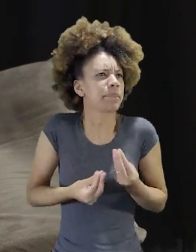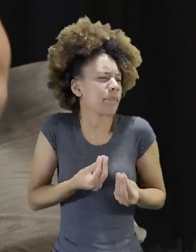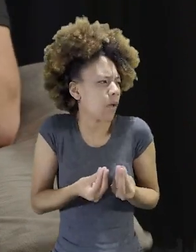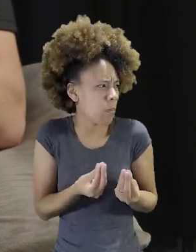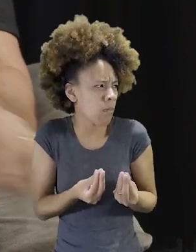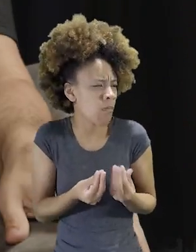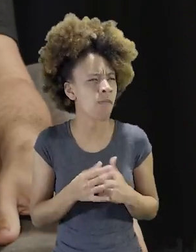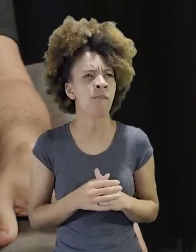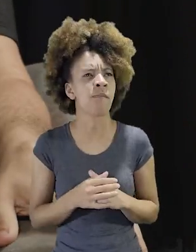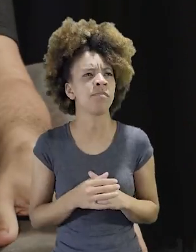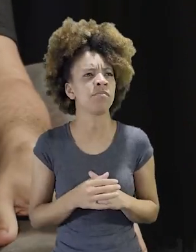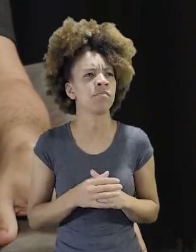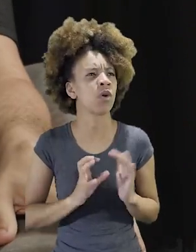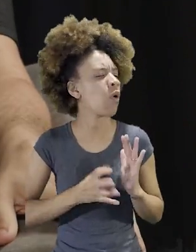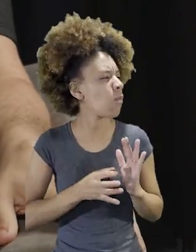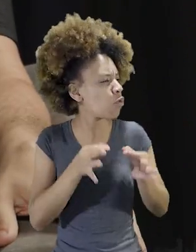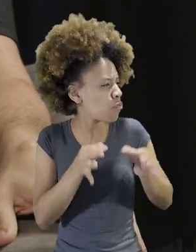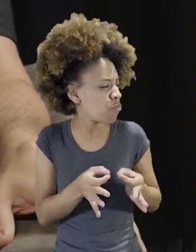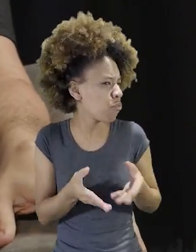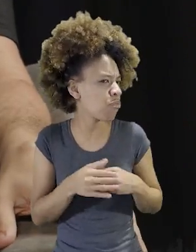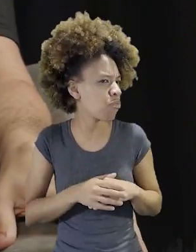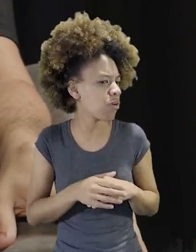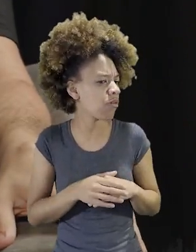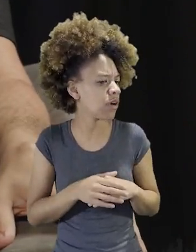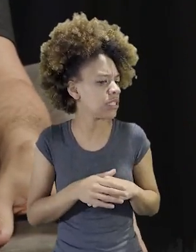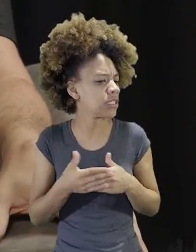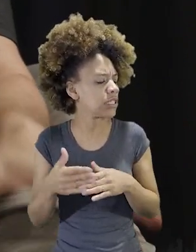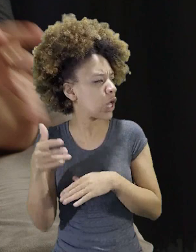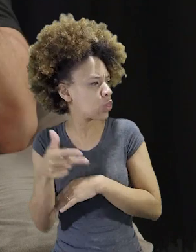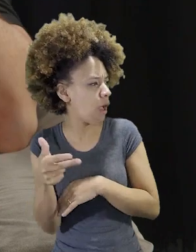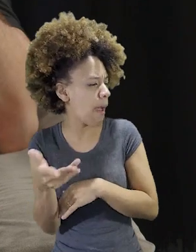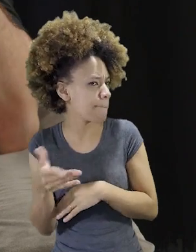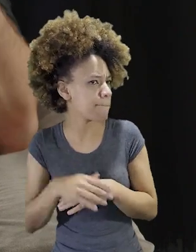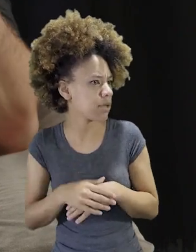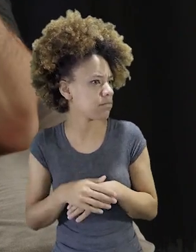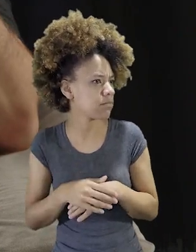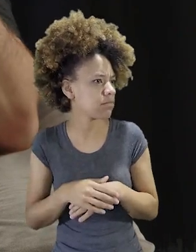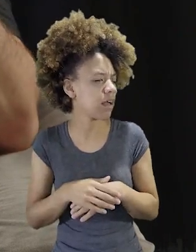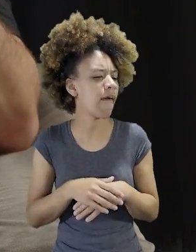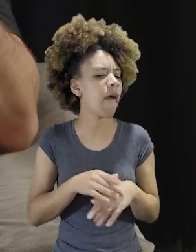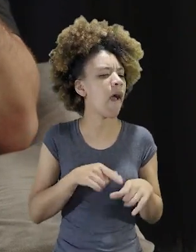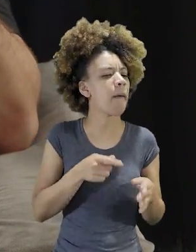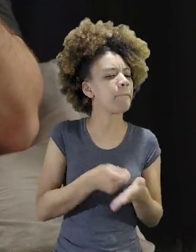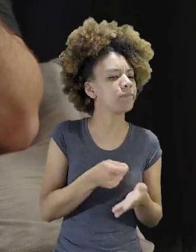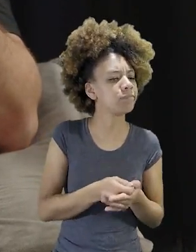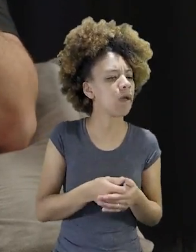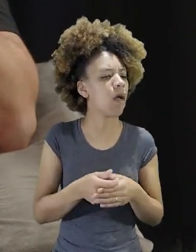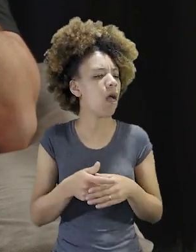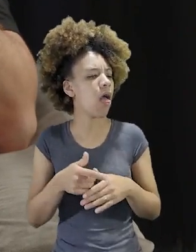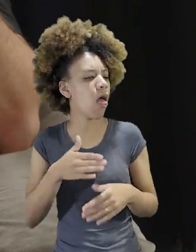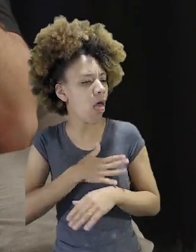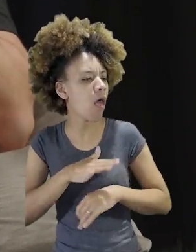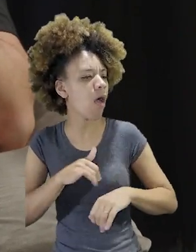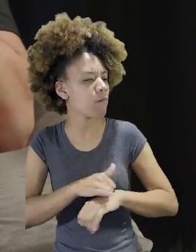gerações e tal como é que funciona o Politicamente correto nesse lugar do rap que vai tá a letra